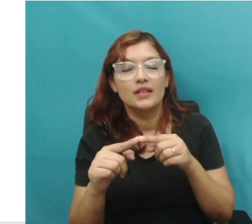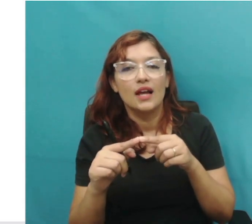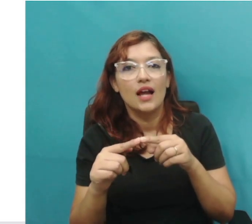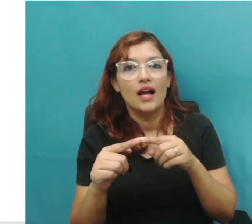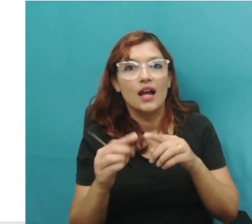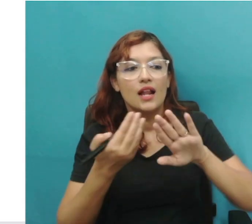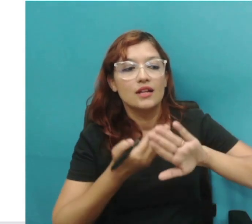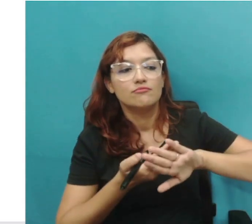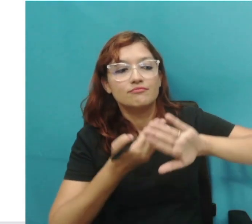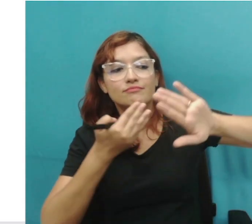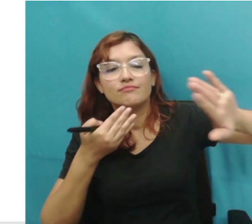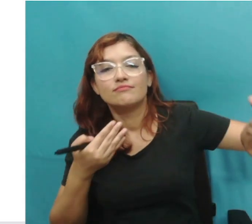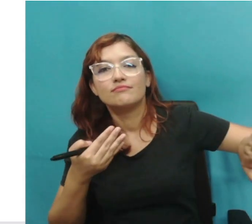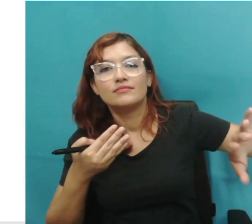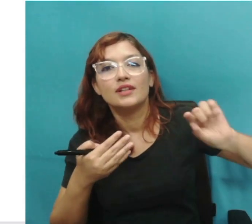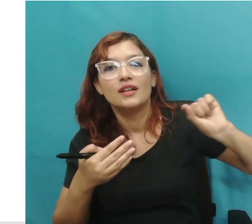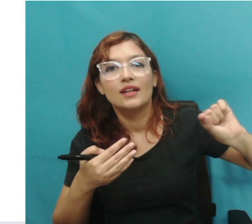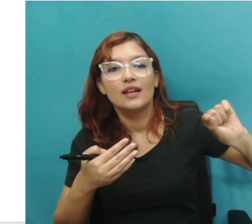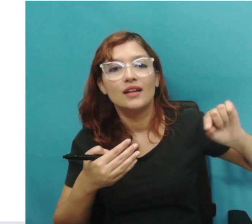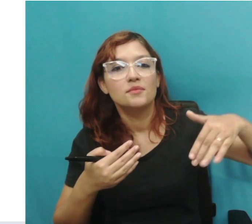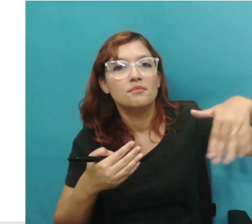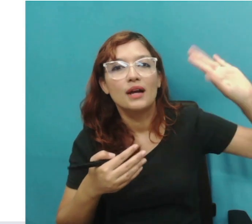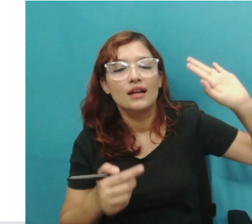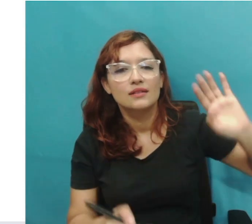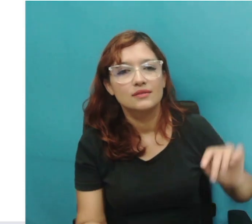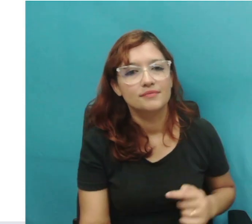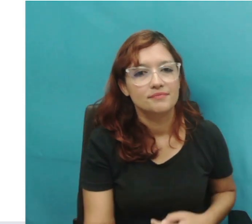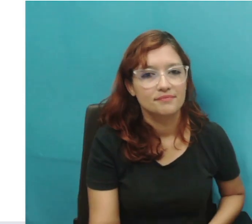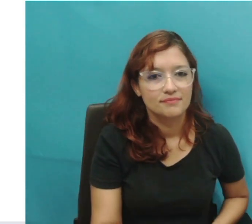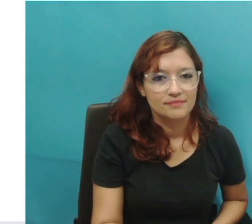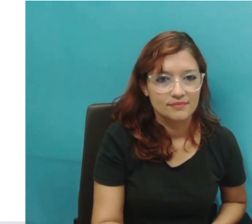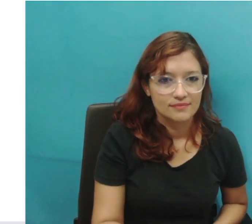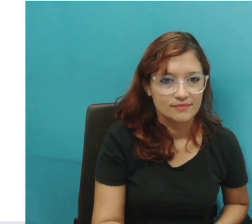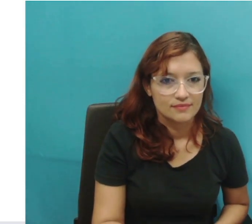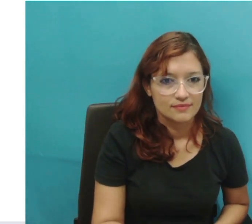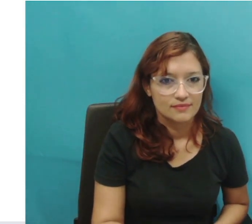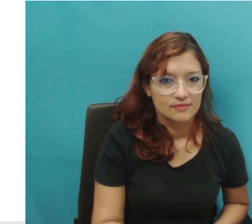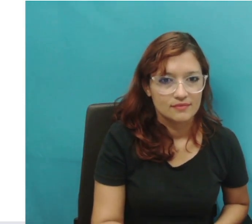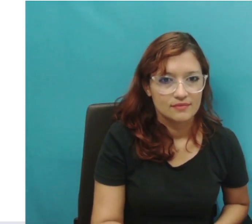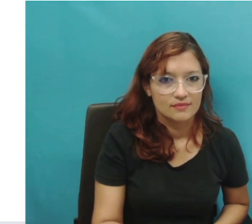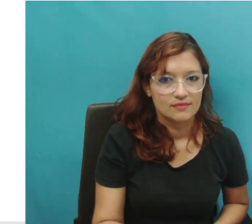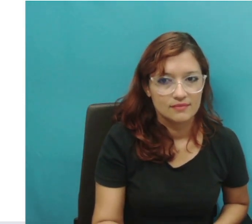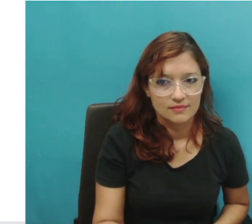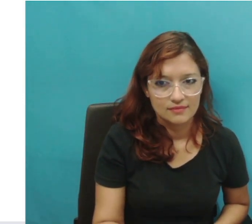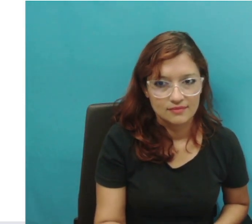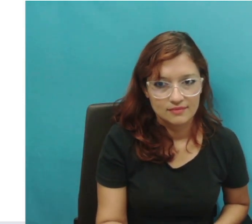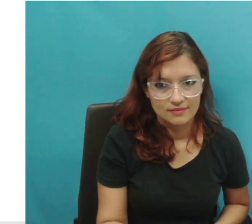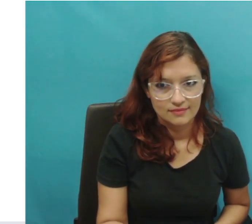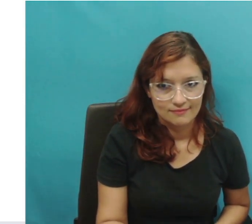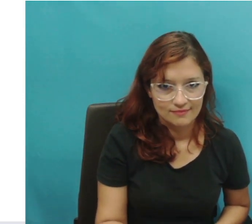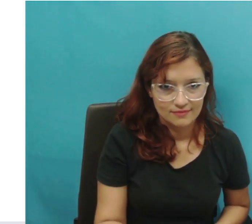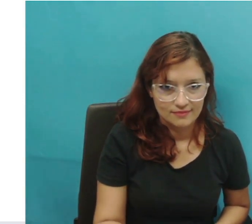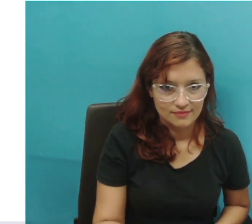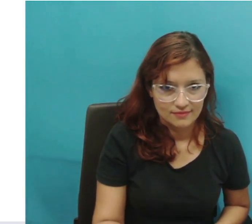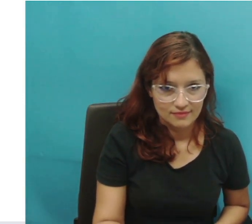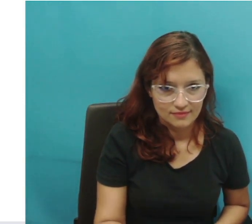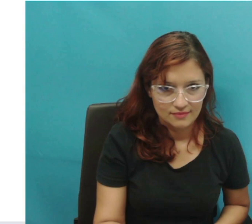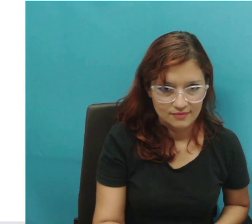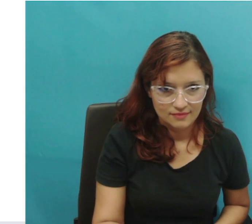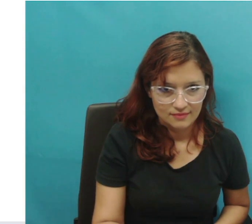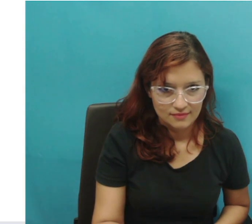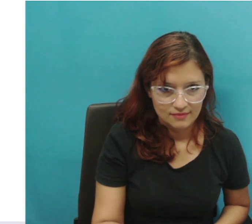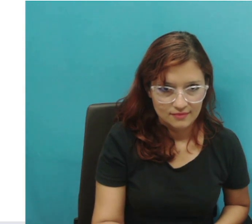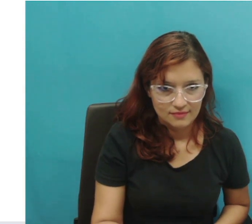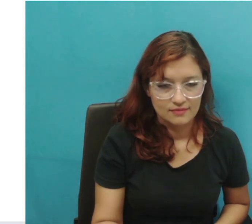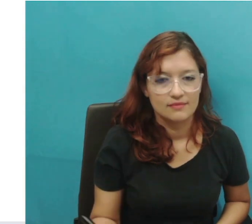Esses se refere a quem? Ao que está mais distante. Nesse caso, a palavra